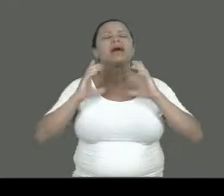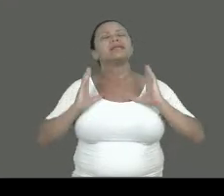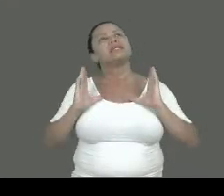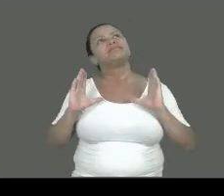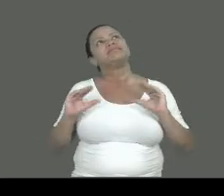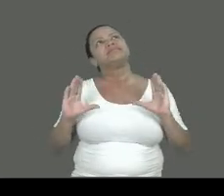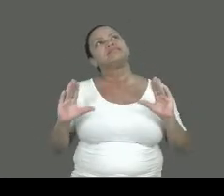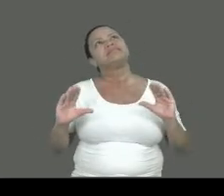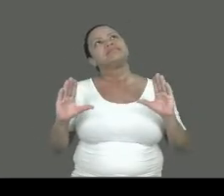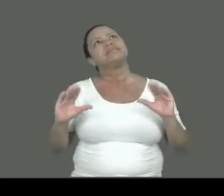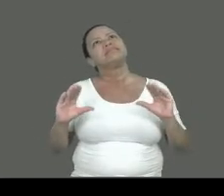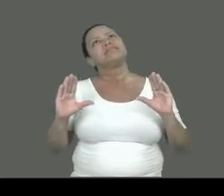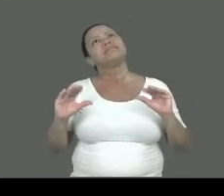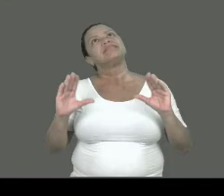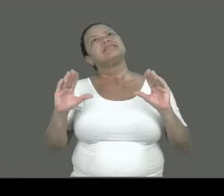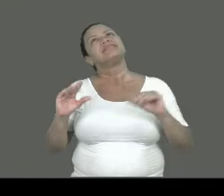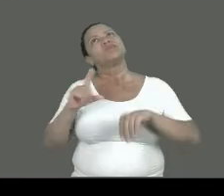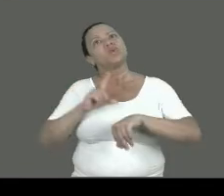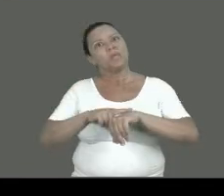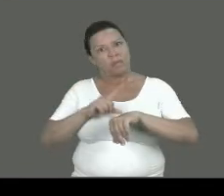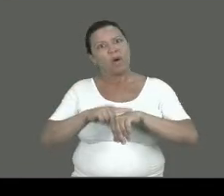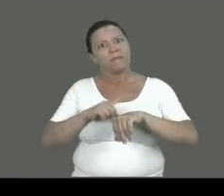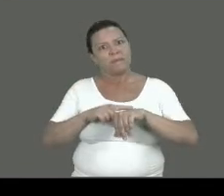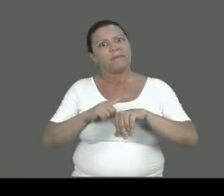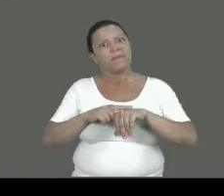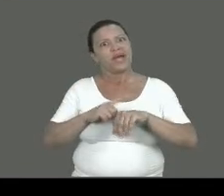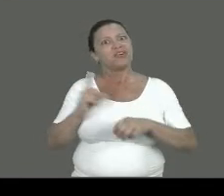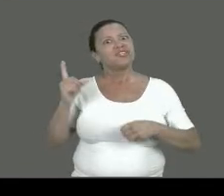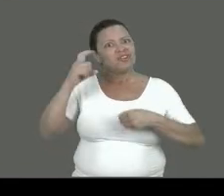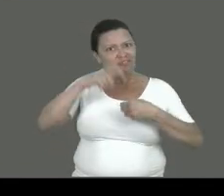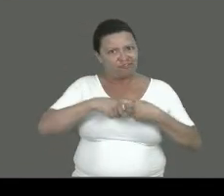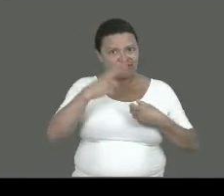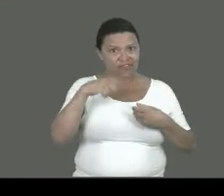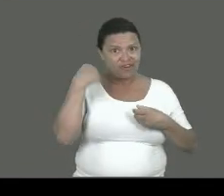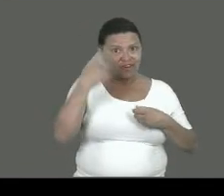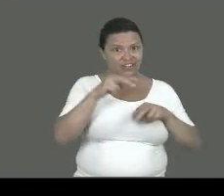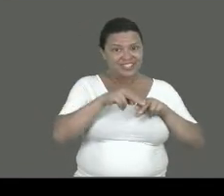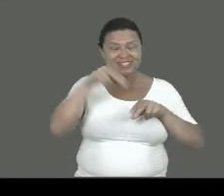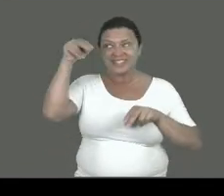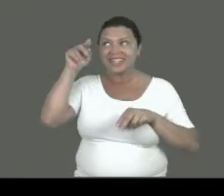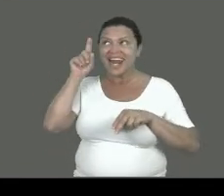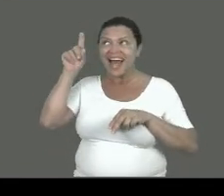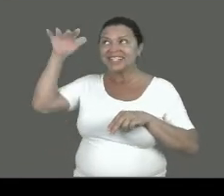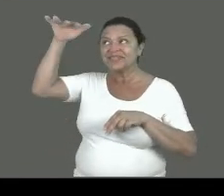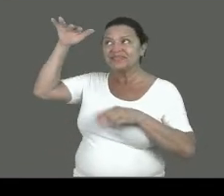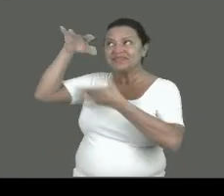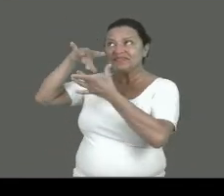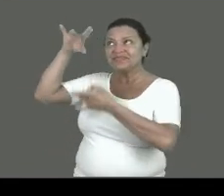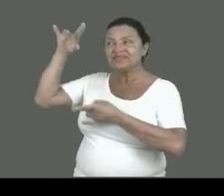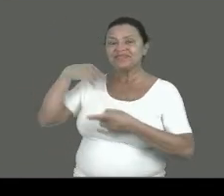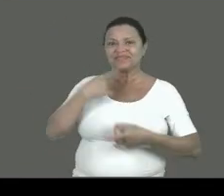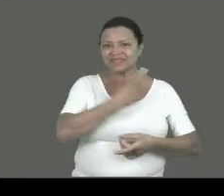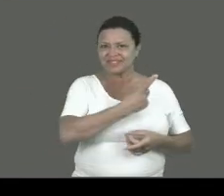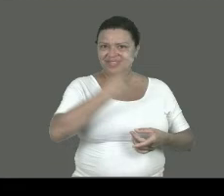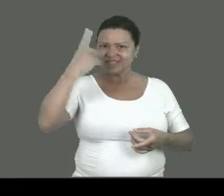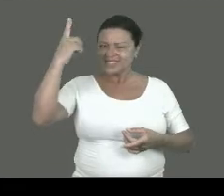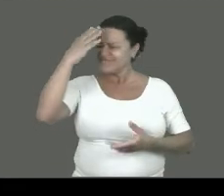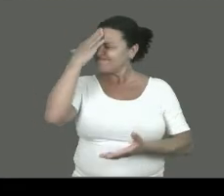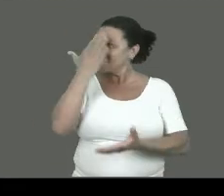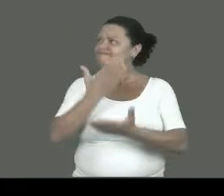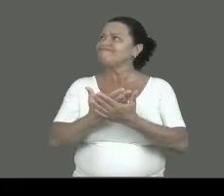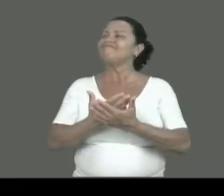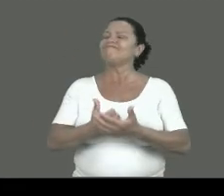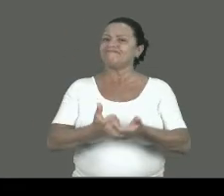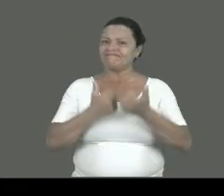tranquilidade para que, chegado o momento do nosso retorno à pátria espiritual, possamos ir com bastante